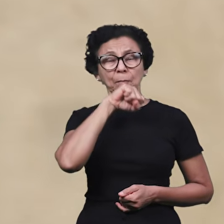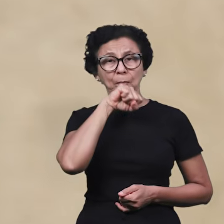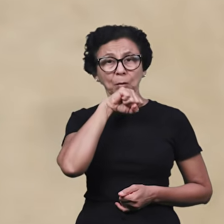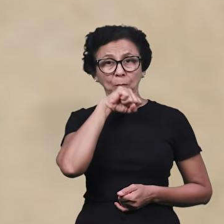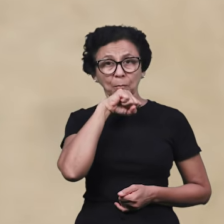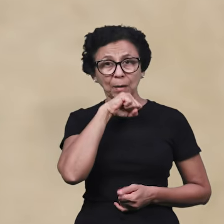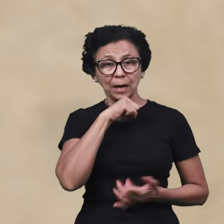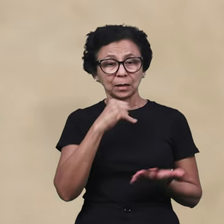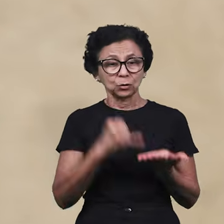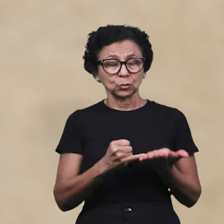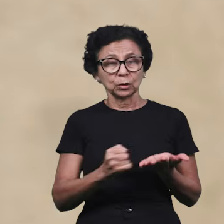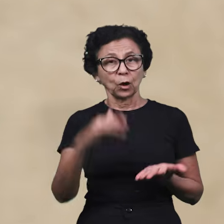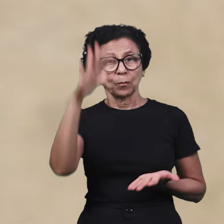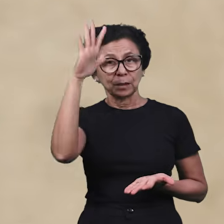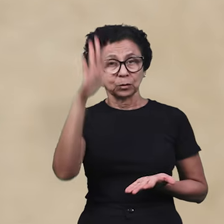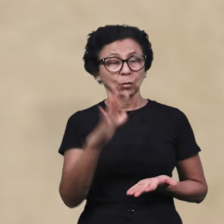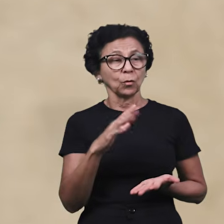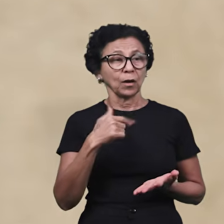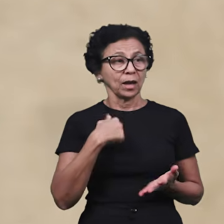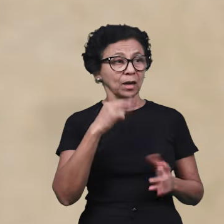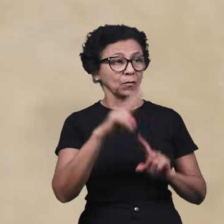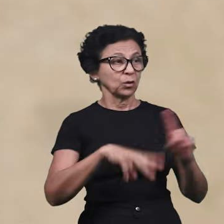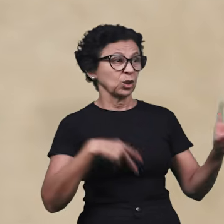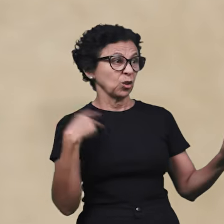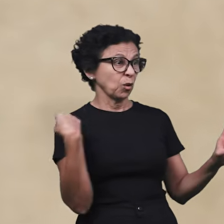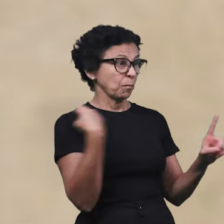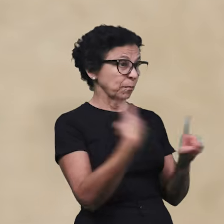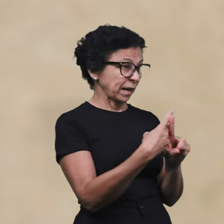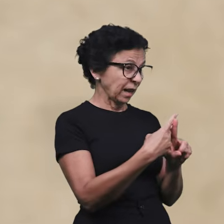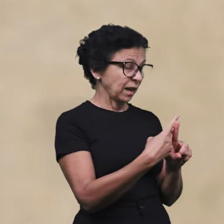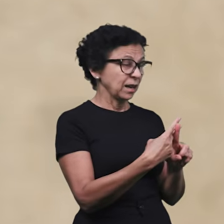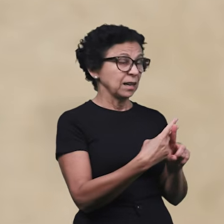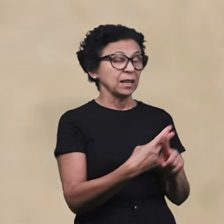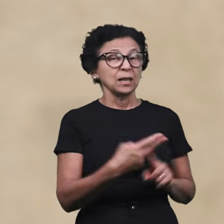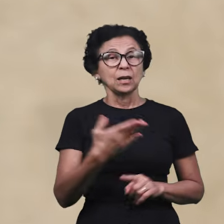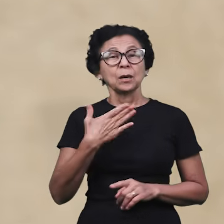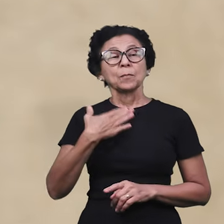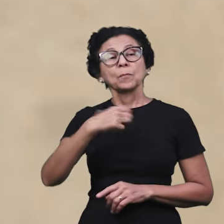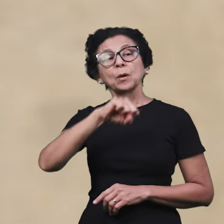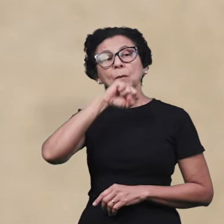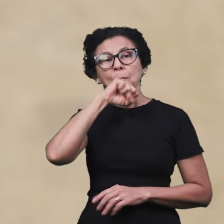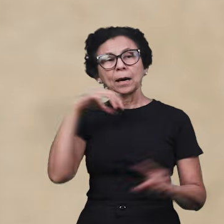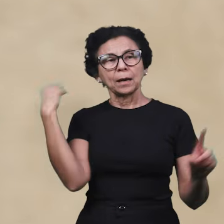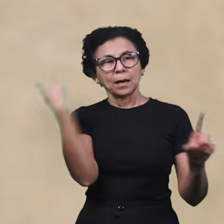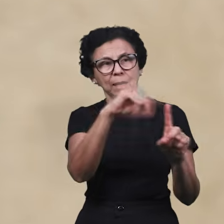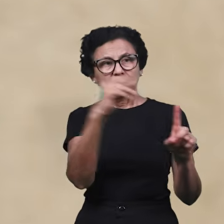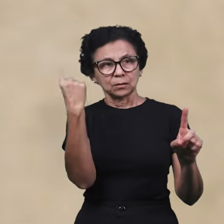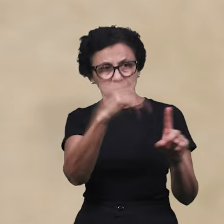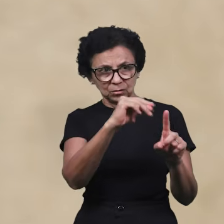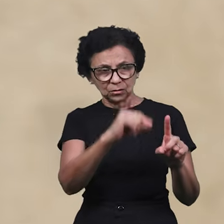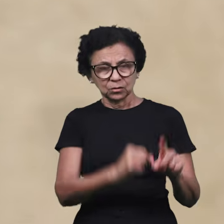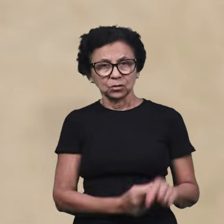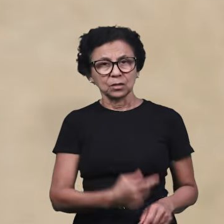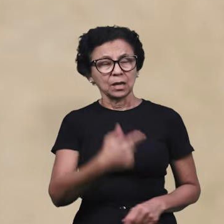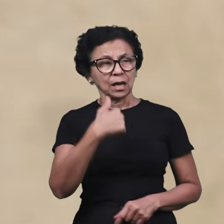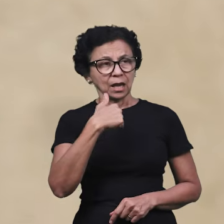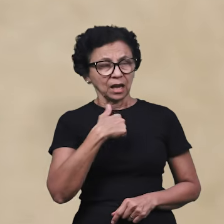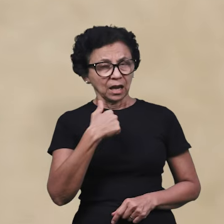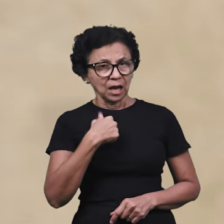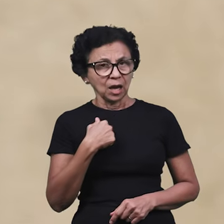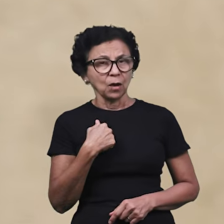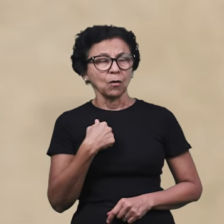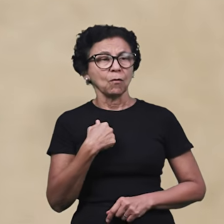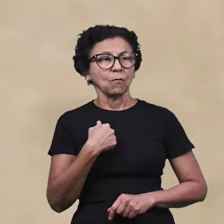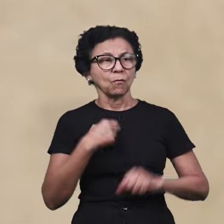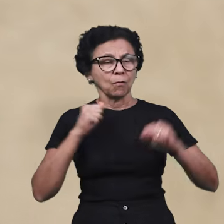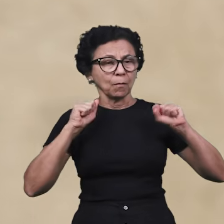vosso jugo. Meu pai vos castigou com açoites, porém eu vos castigarei com escorpiões. Olha